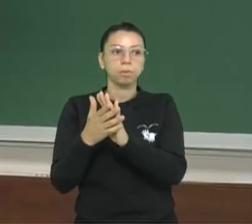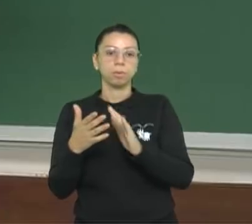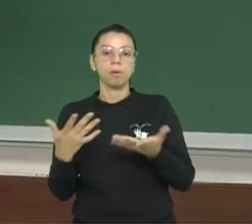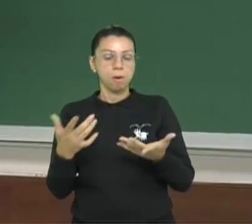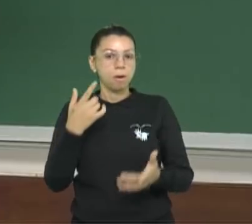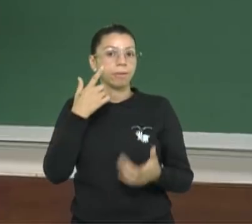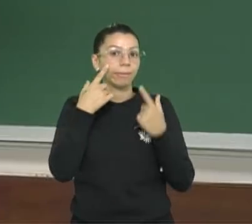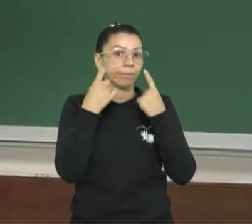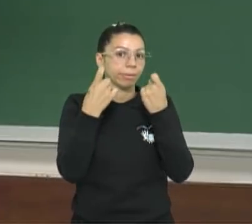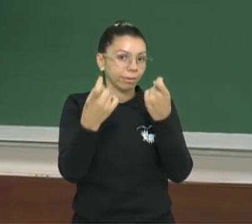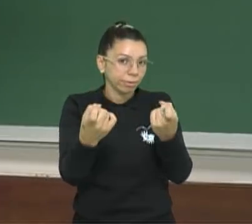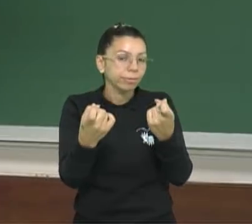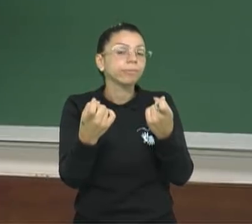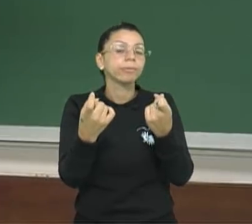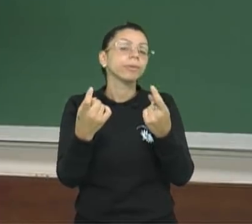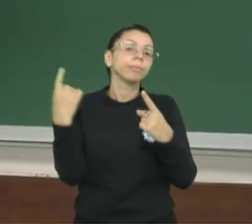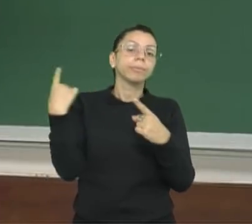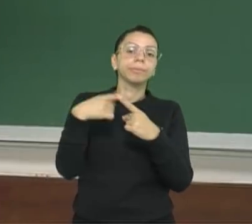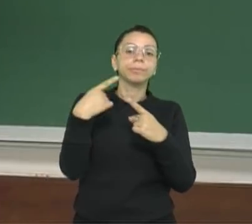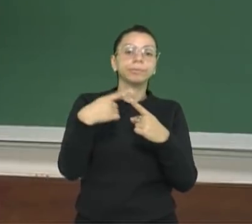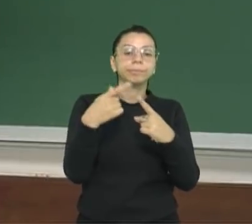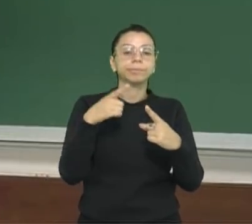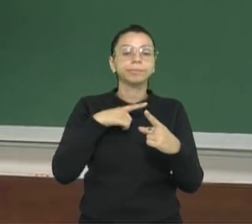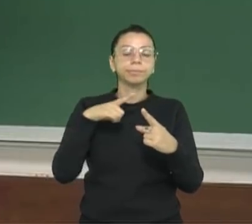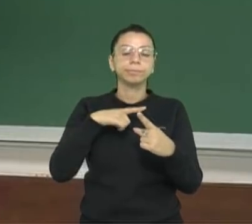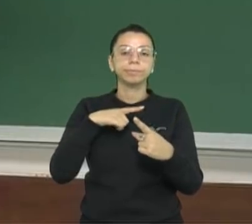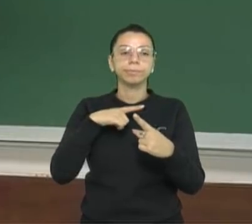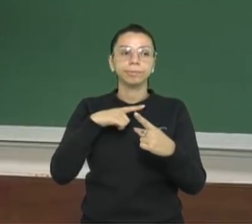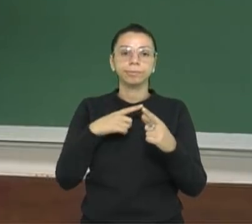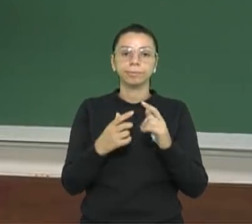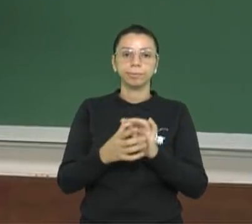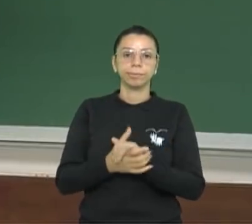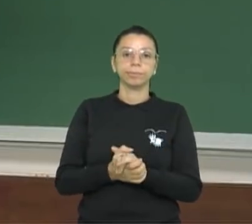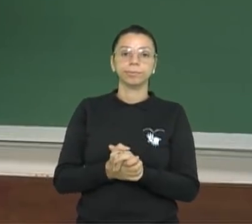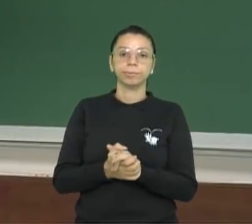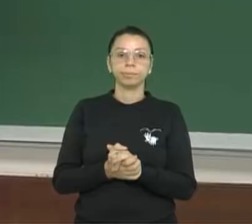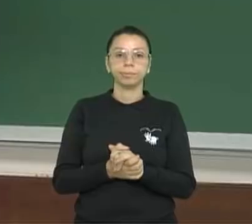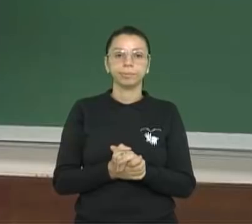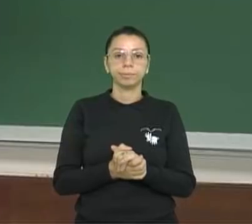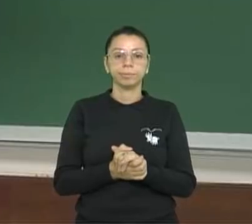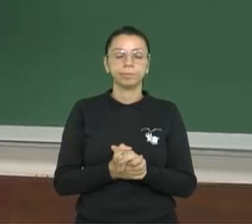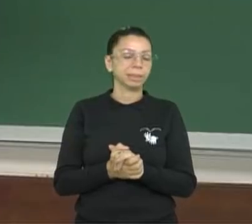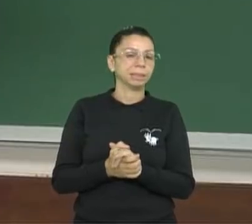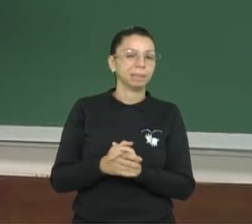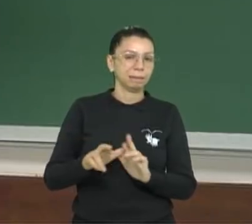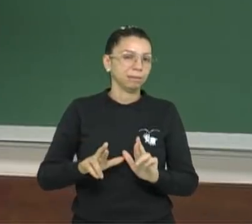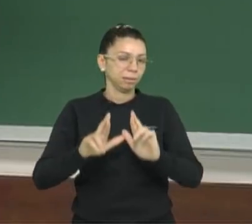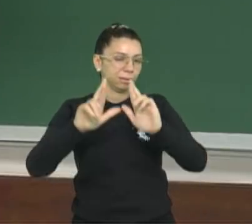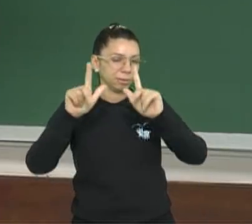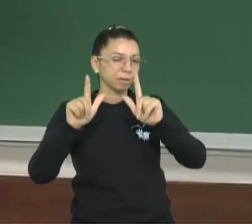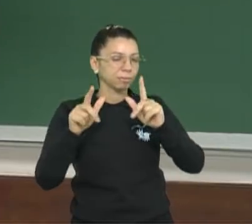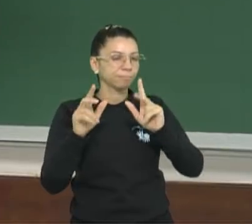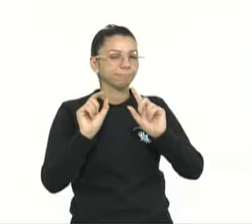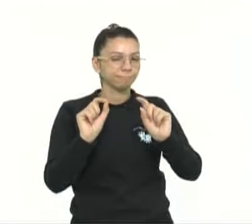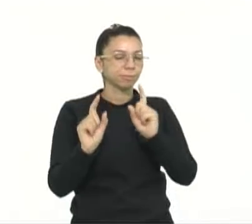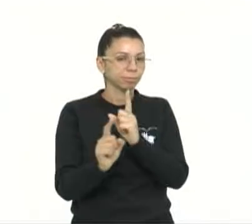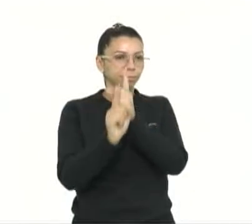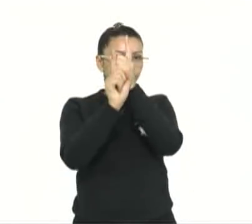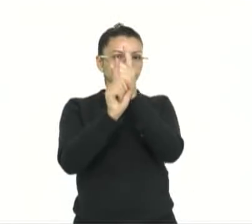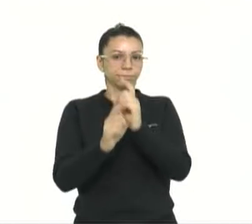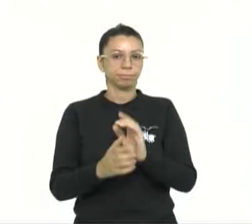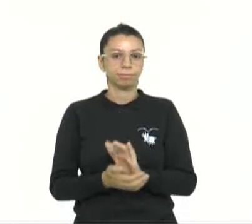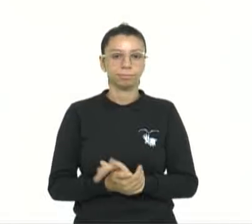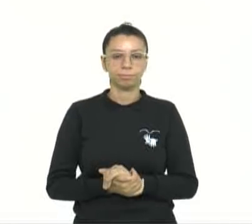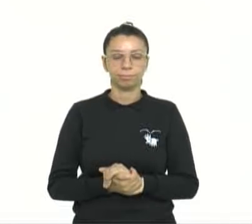super interessante. Ele tem uma coisinha diferente. Vamos ver se a gente consegue descobrir. Blinded